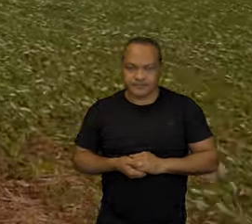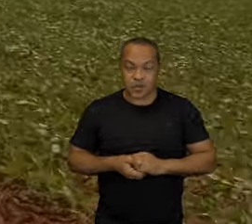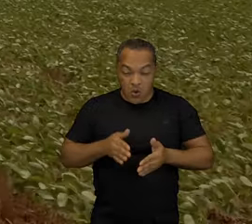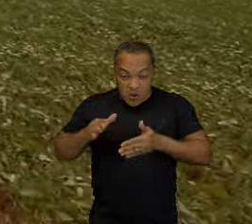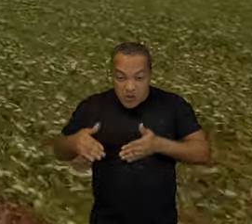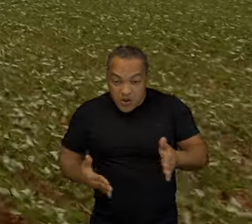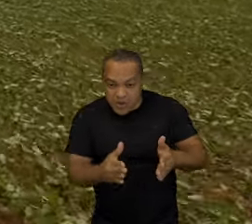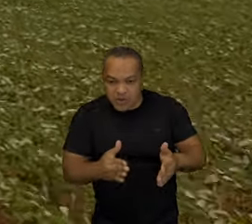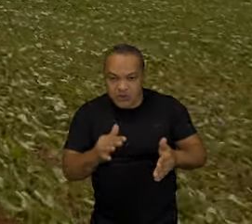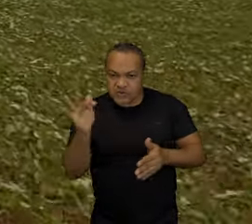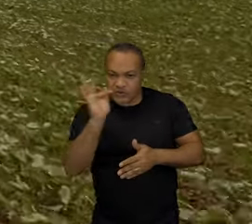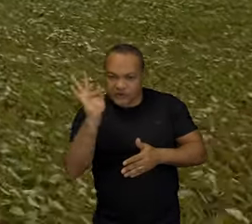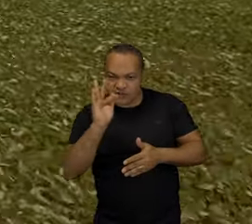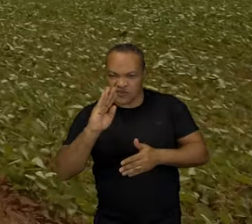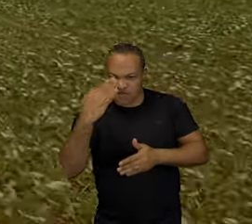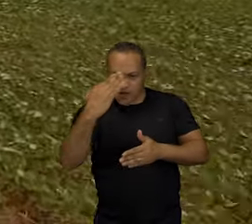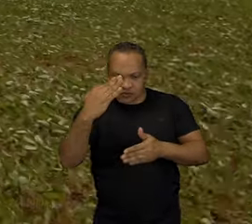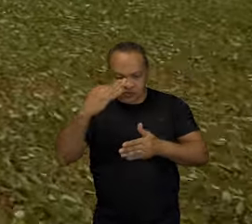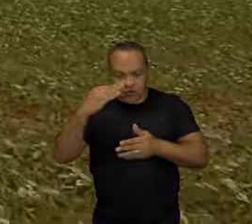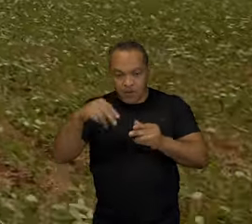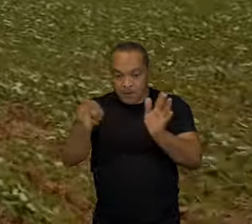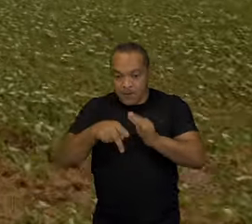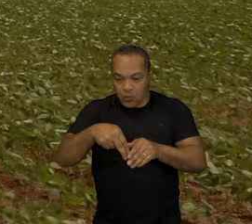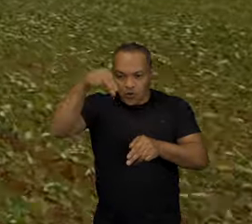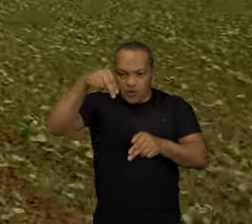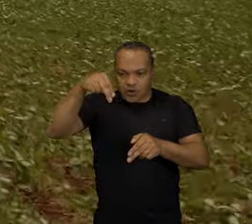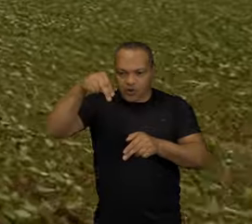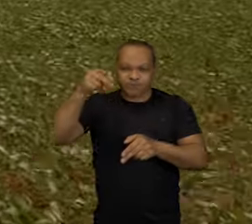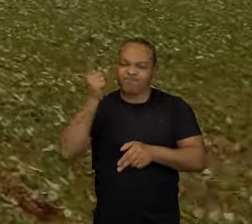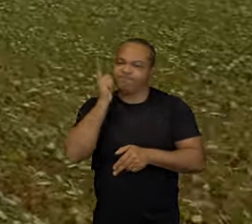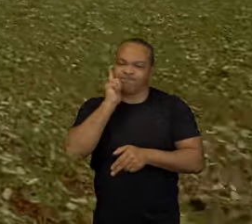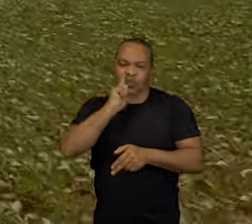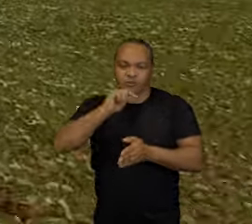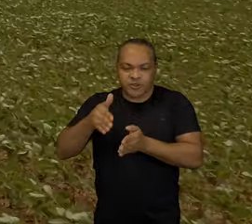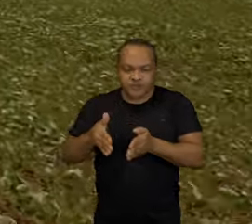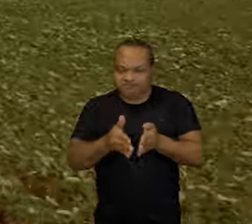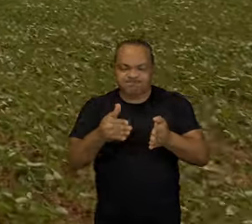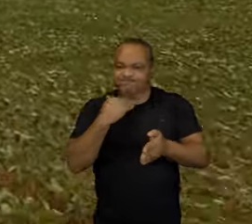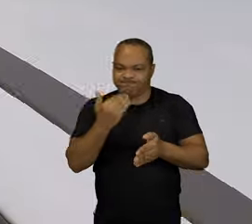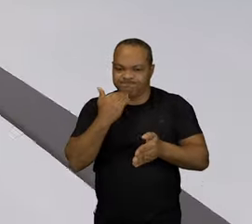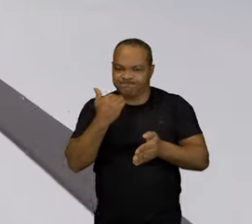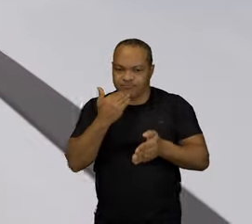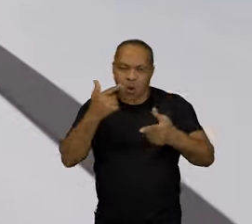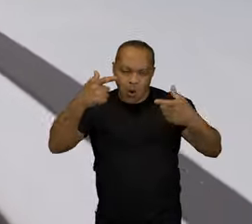O rio São Francisco, falso braço norte, não é navegável em muitos trechos.